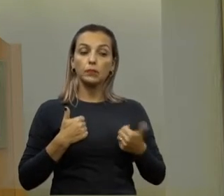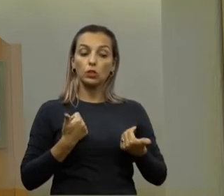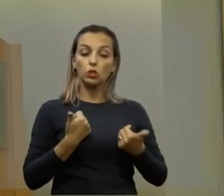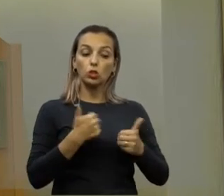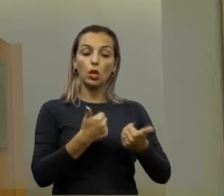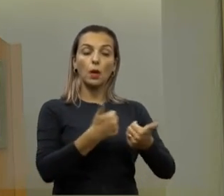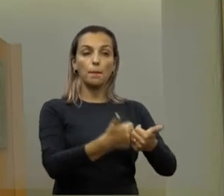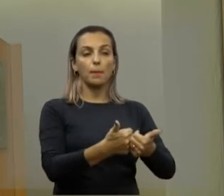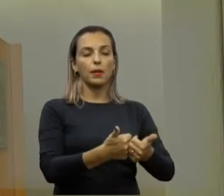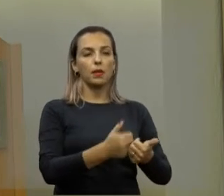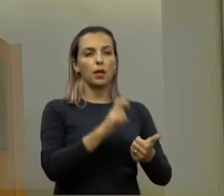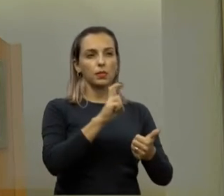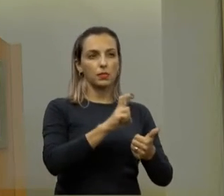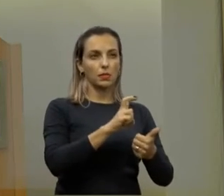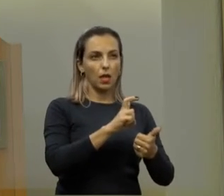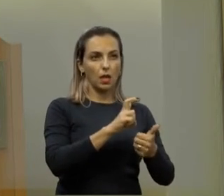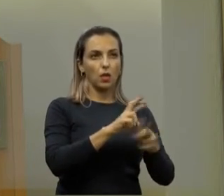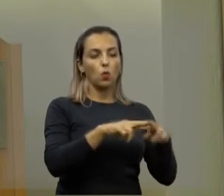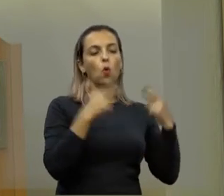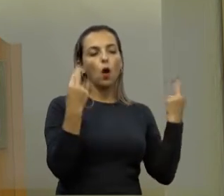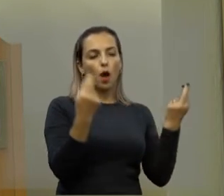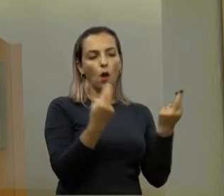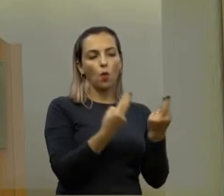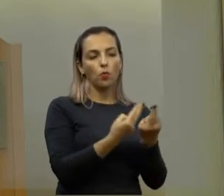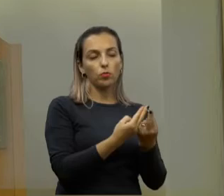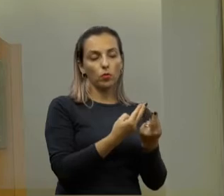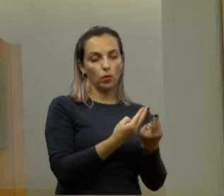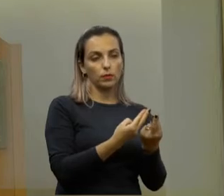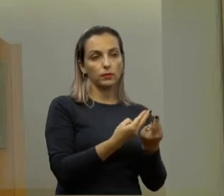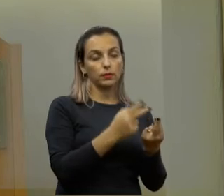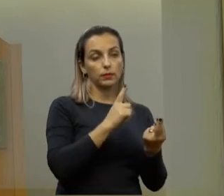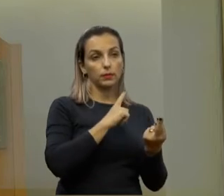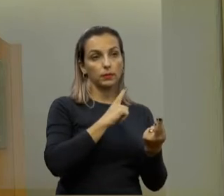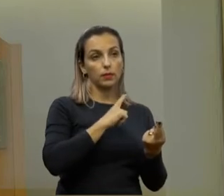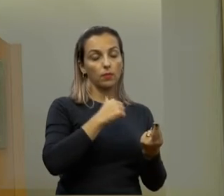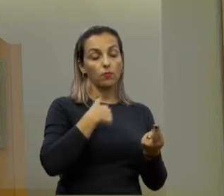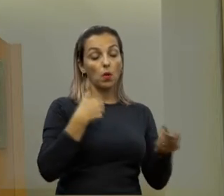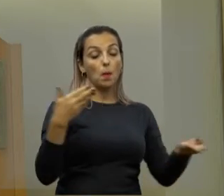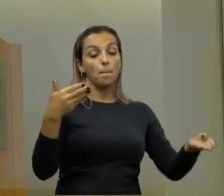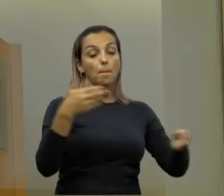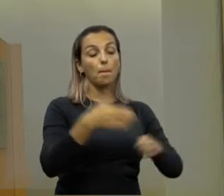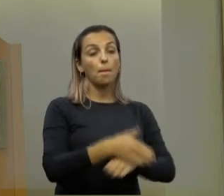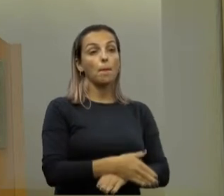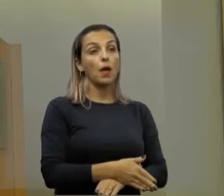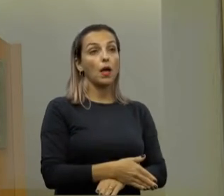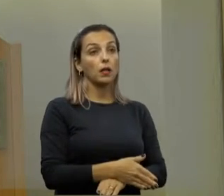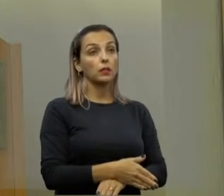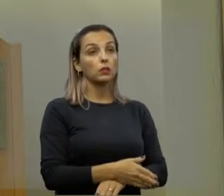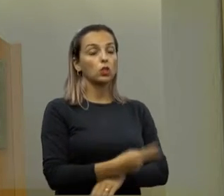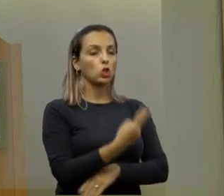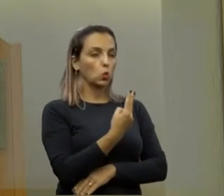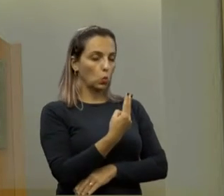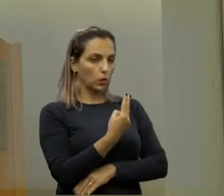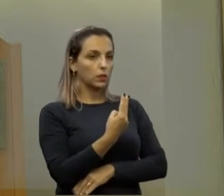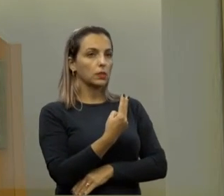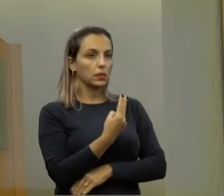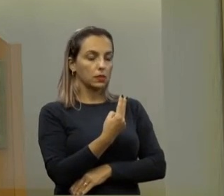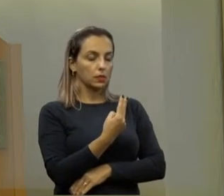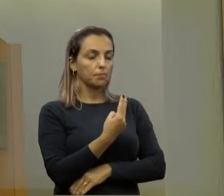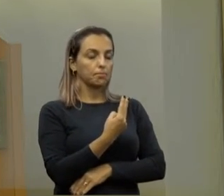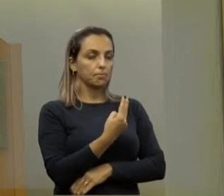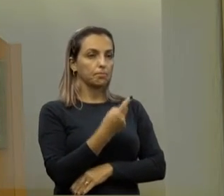cinco encontros preparatórios além das pré-conferências eu tive oportunidade de acompanhar duas